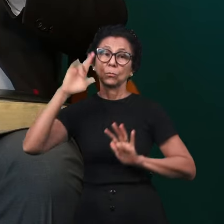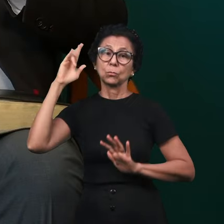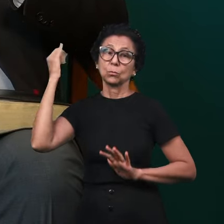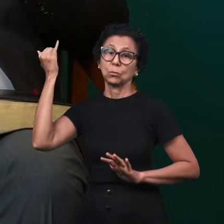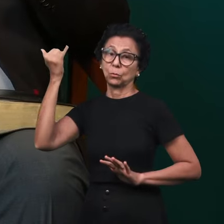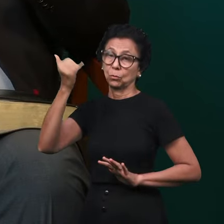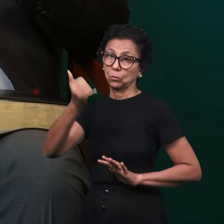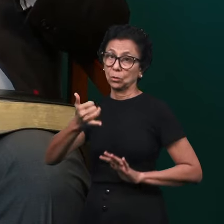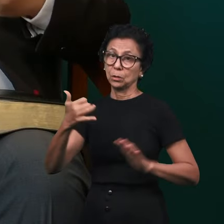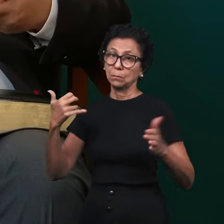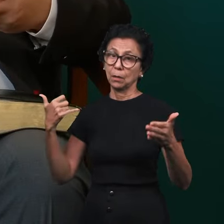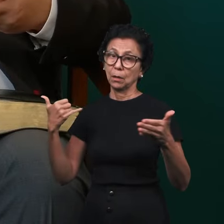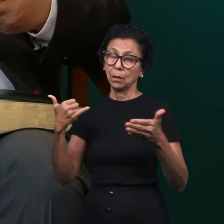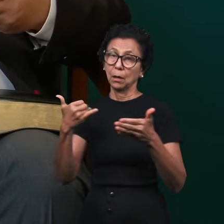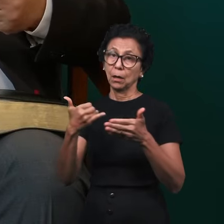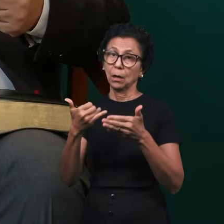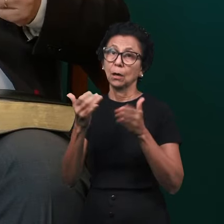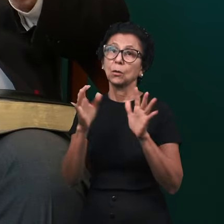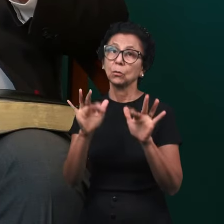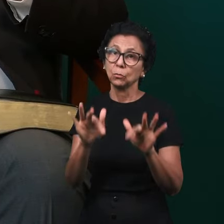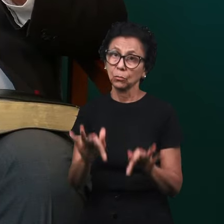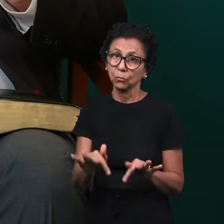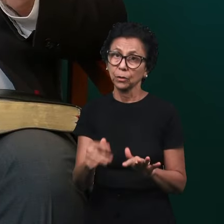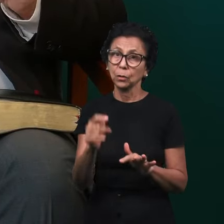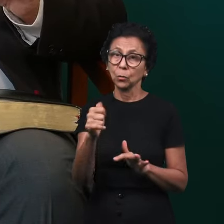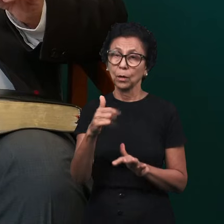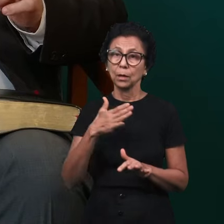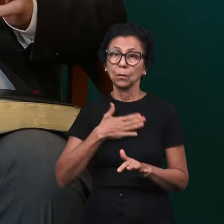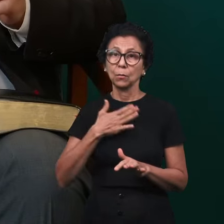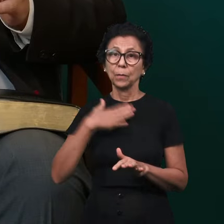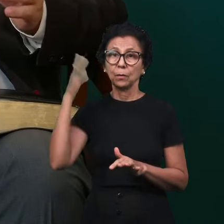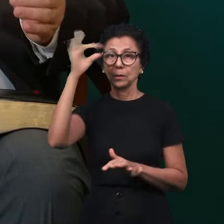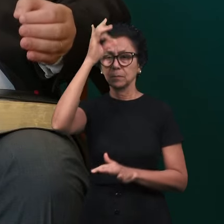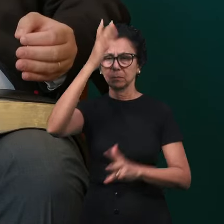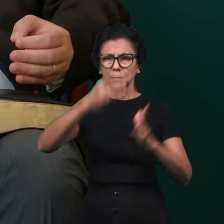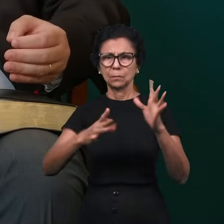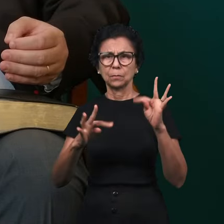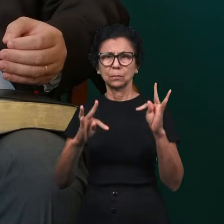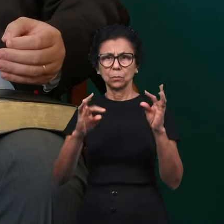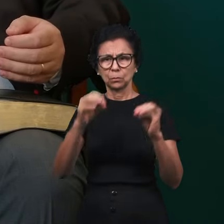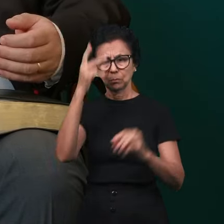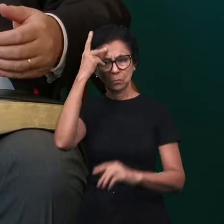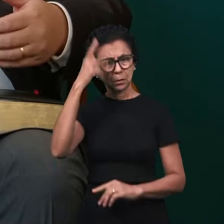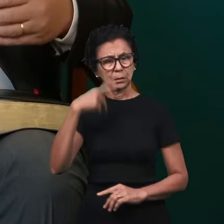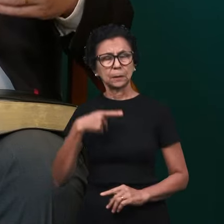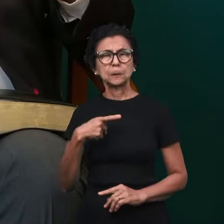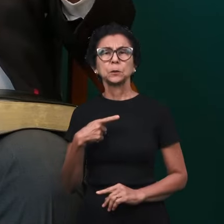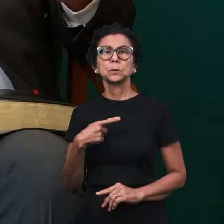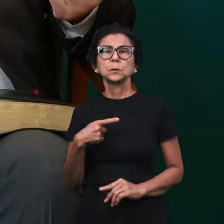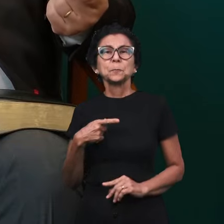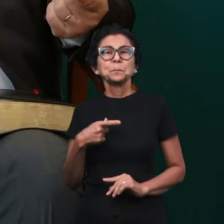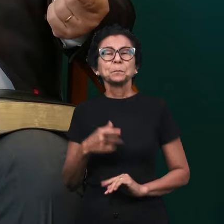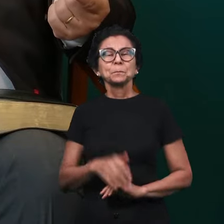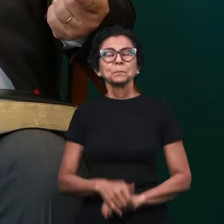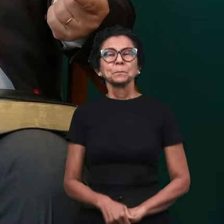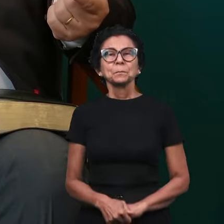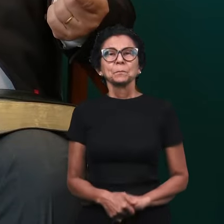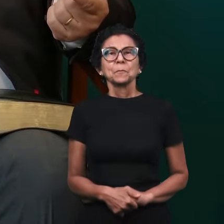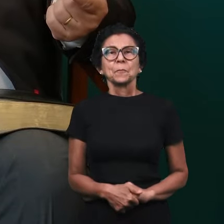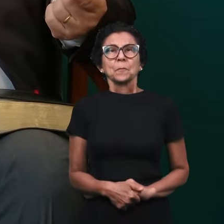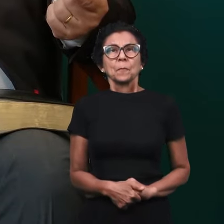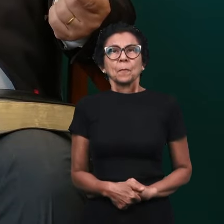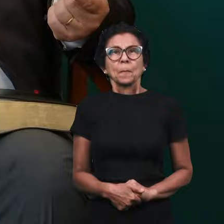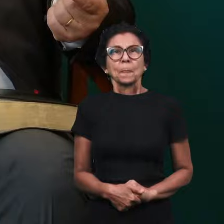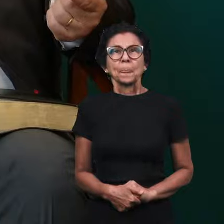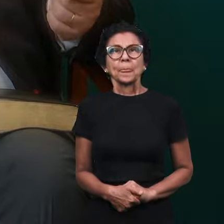o Senhor, que nos últimos dias, diz Deus, derramarei do meu Espírito sobre toda a carne. E em uma